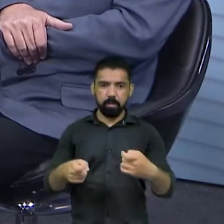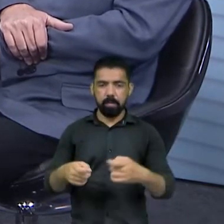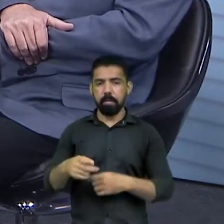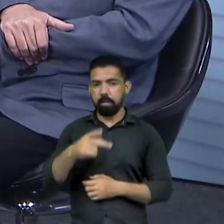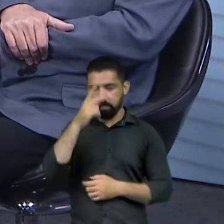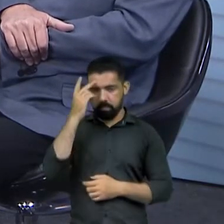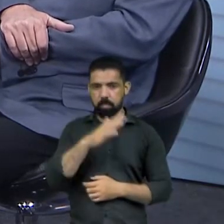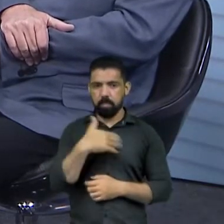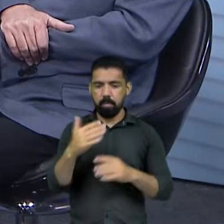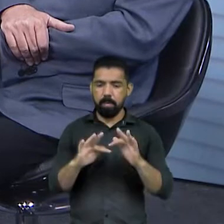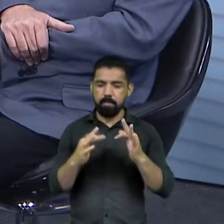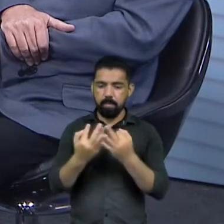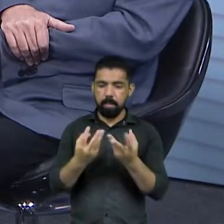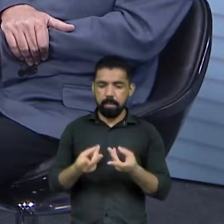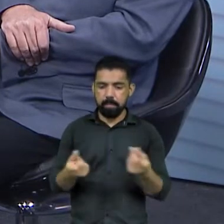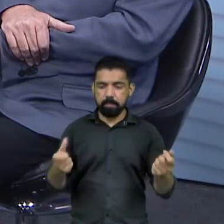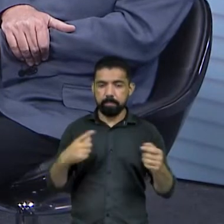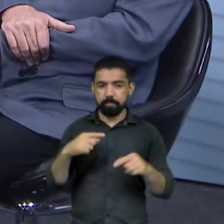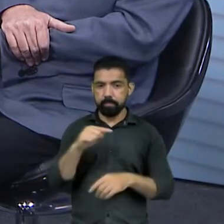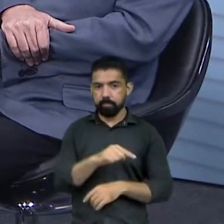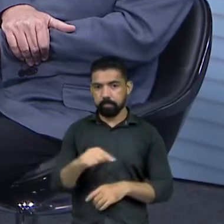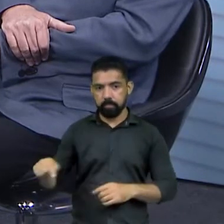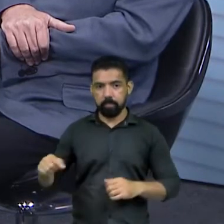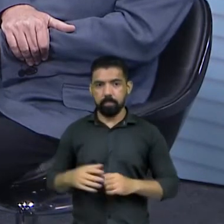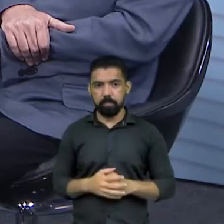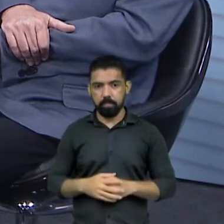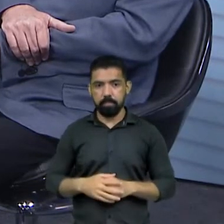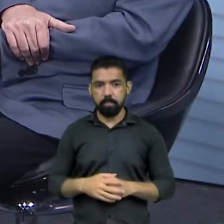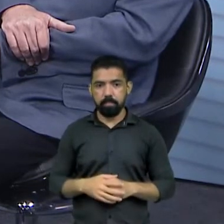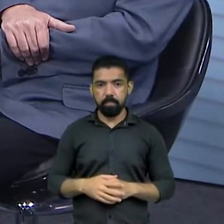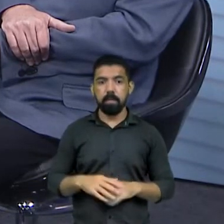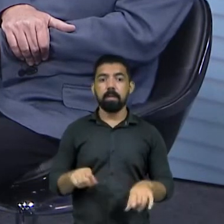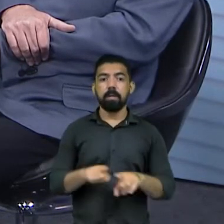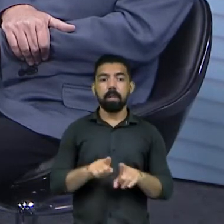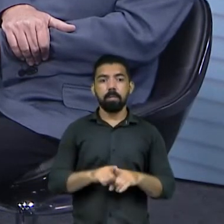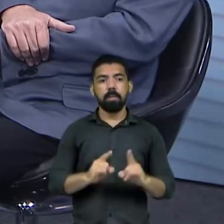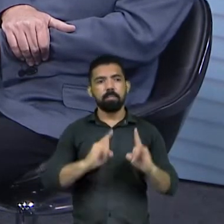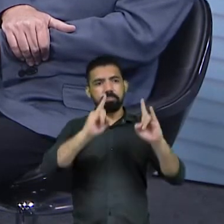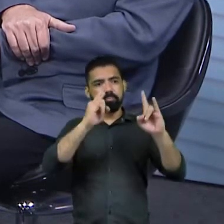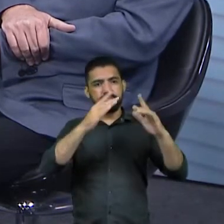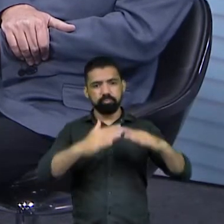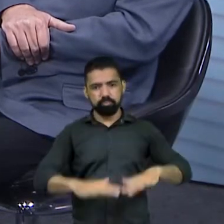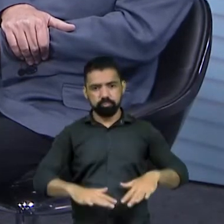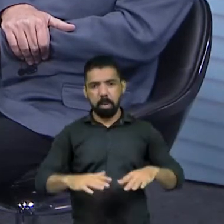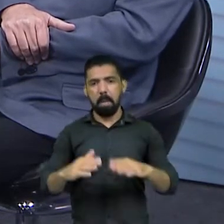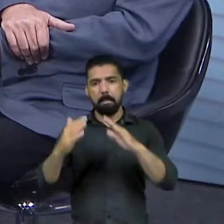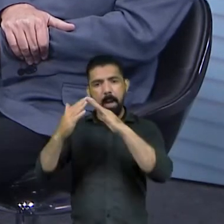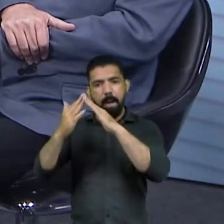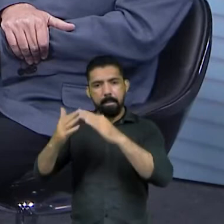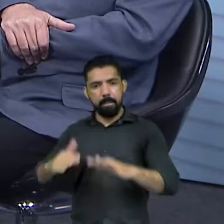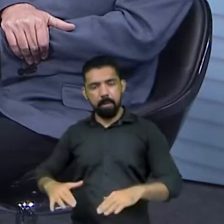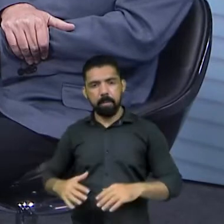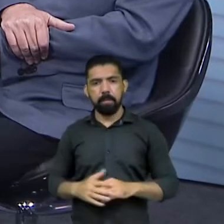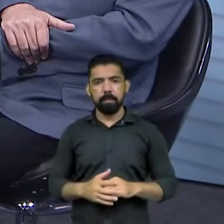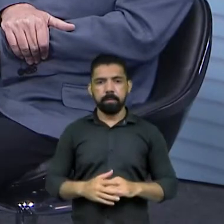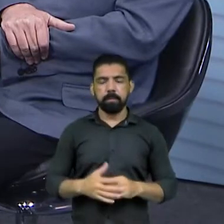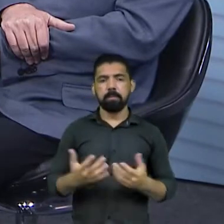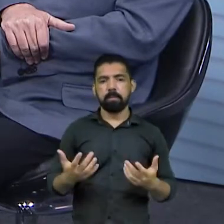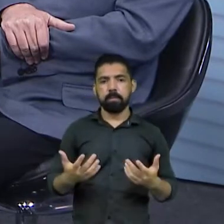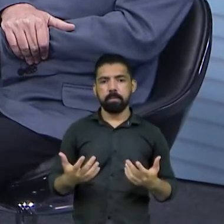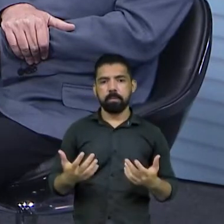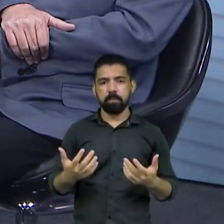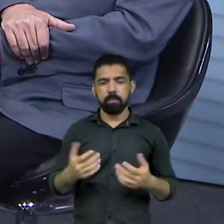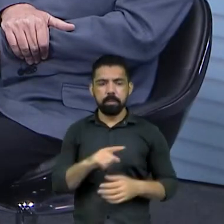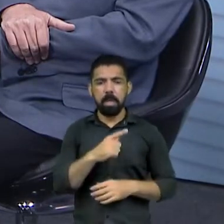estão morrendo famílias estão sendo dizimadas e patrimônios que for foram dilapidados n sonhos que foram jogados no lixo então eu não quero saber